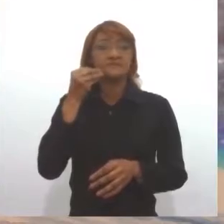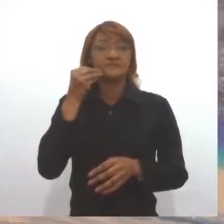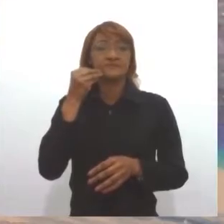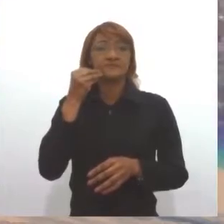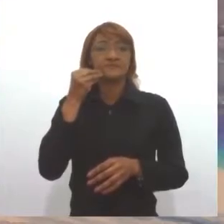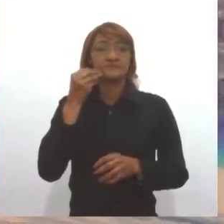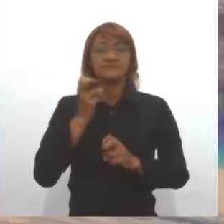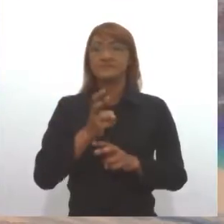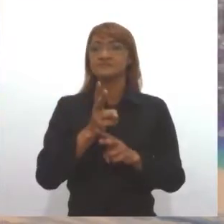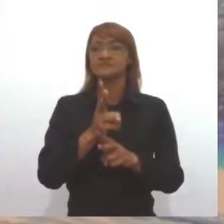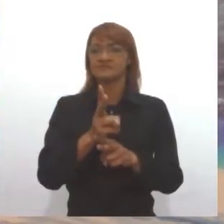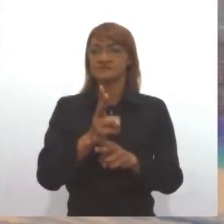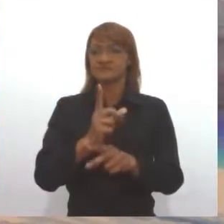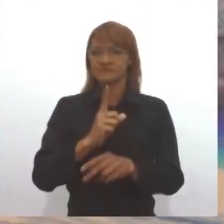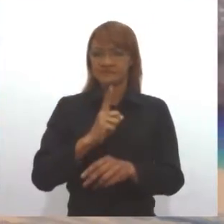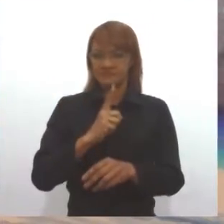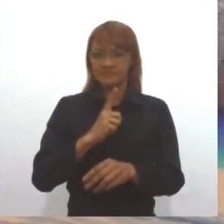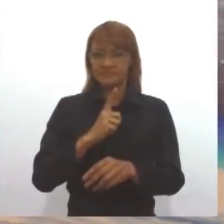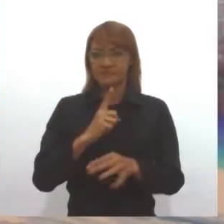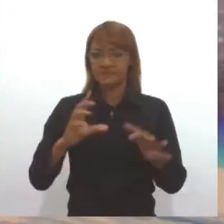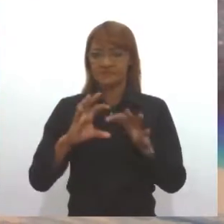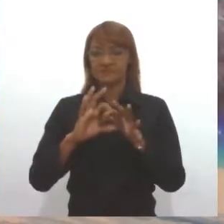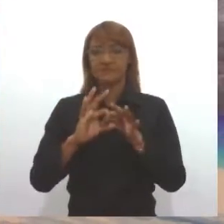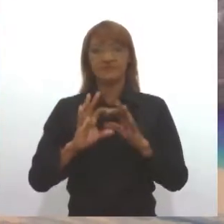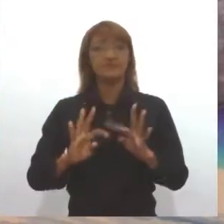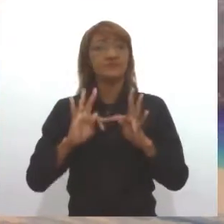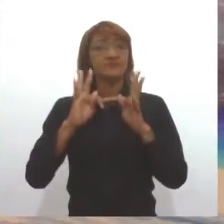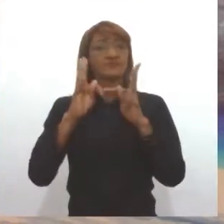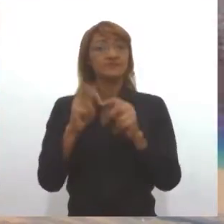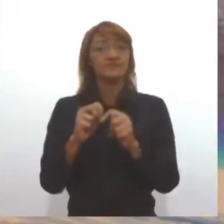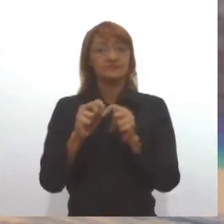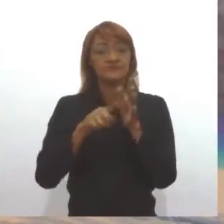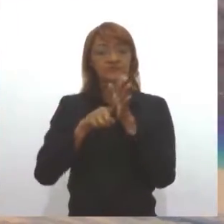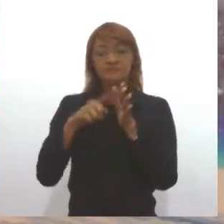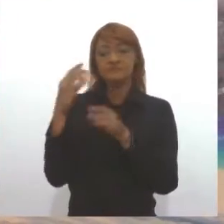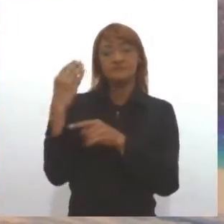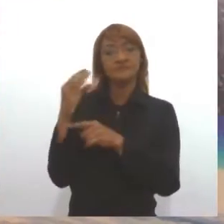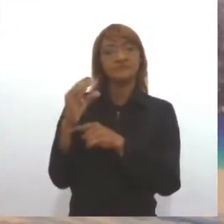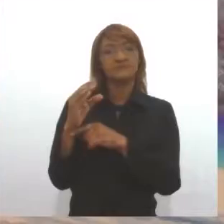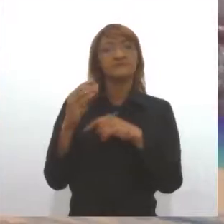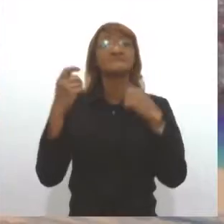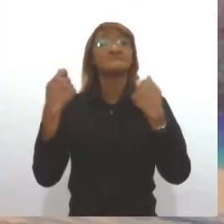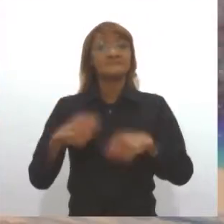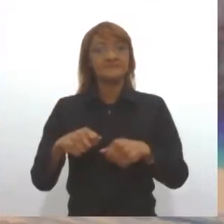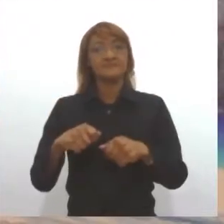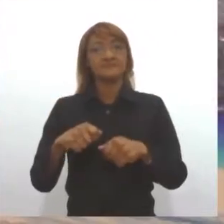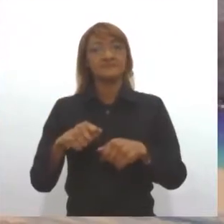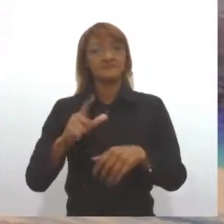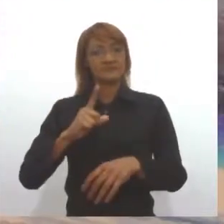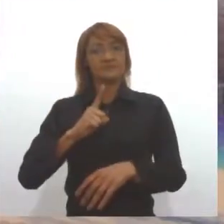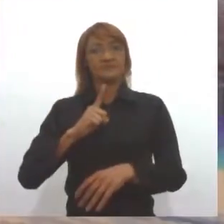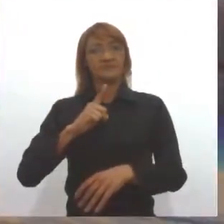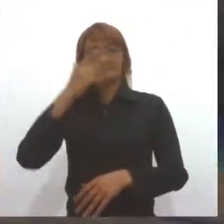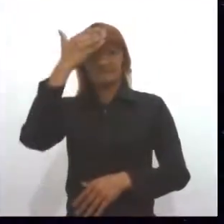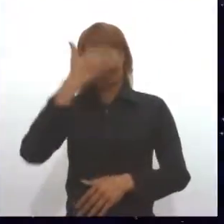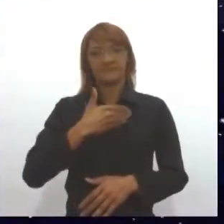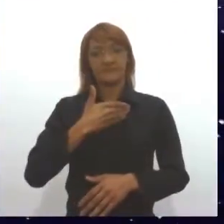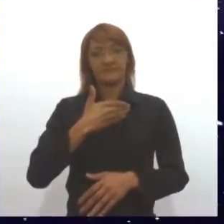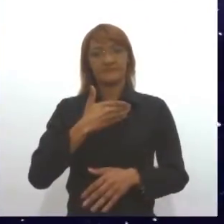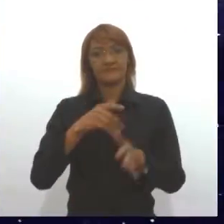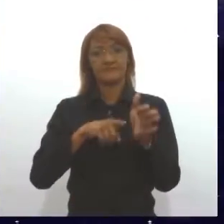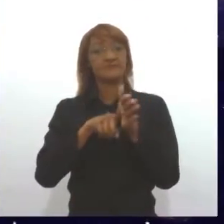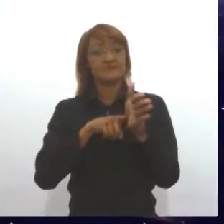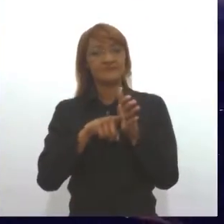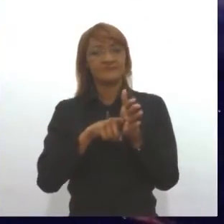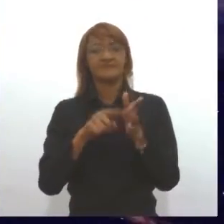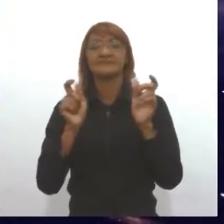de teorias. Toda afirmação científica precisa ser fundamentada e testada.